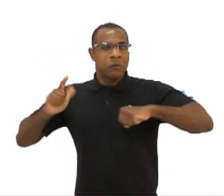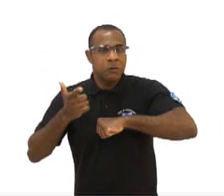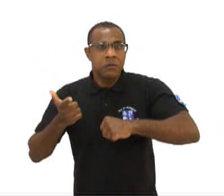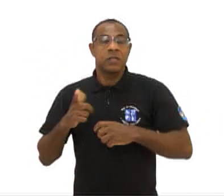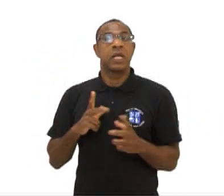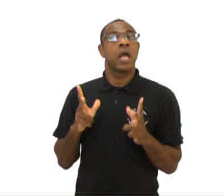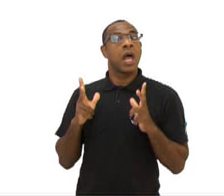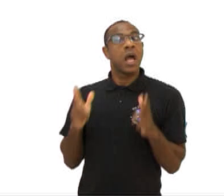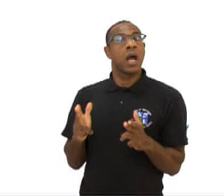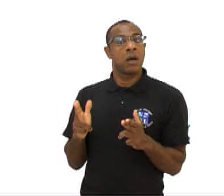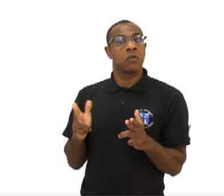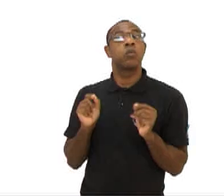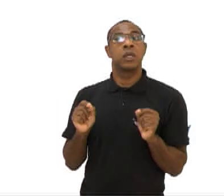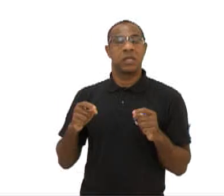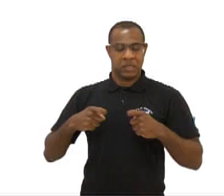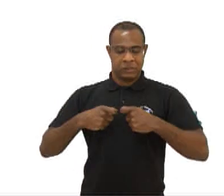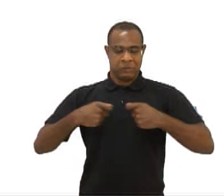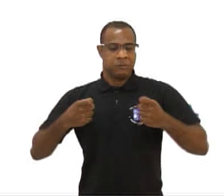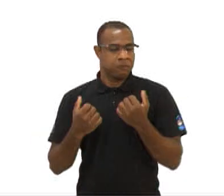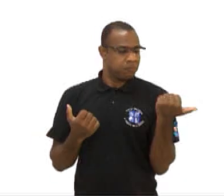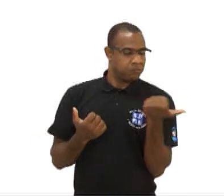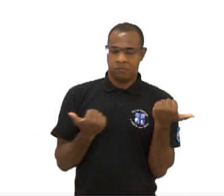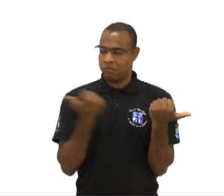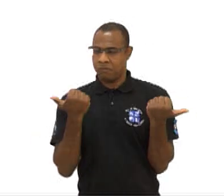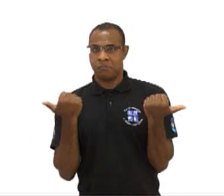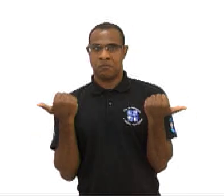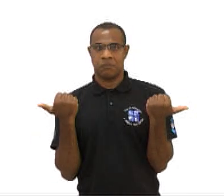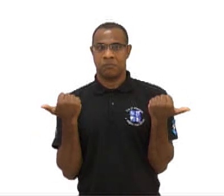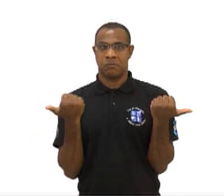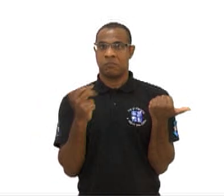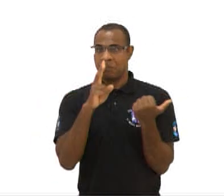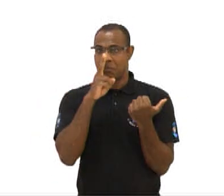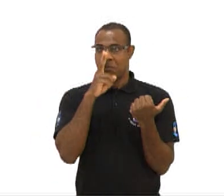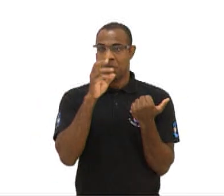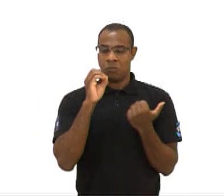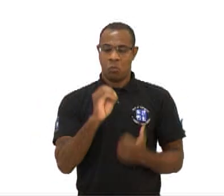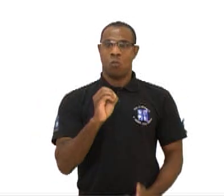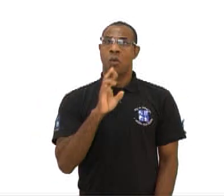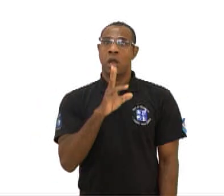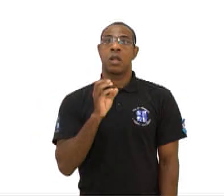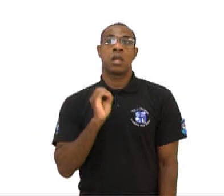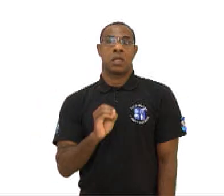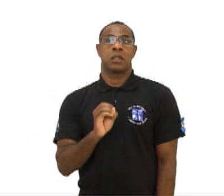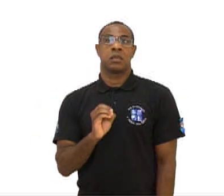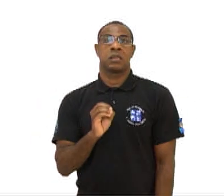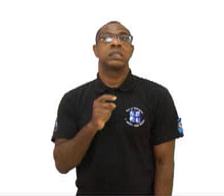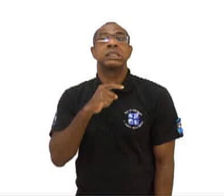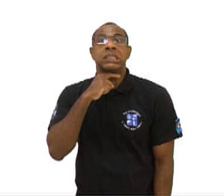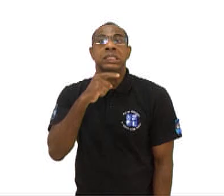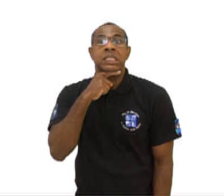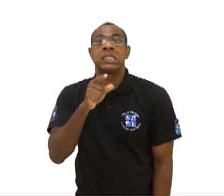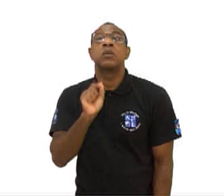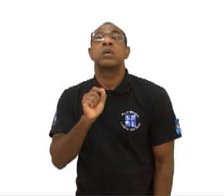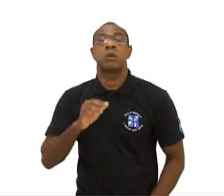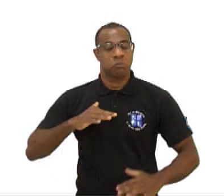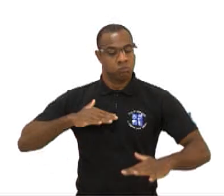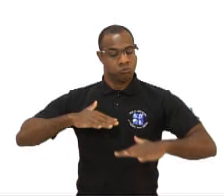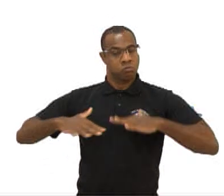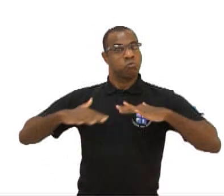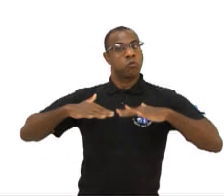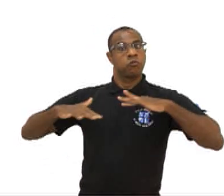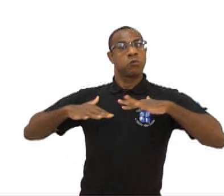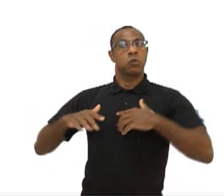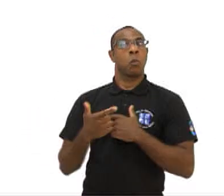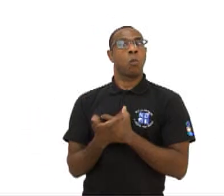intensidade igual a zero. Desta forma, o cavalo e a carroça não conseguirão entrar em movimento de forma